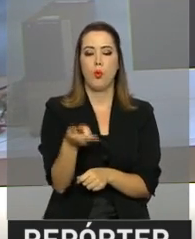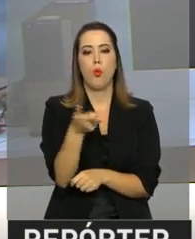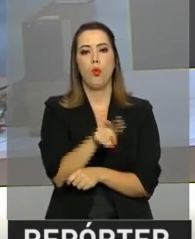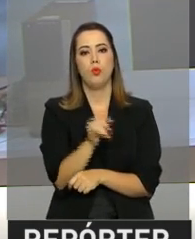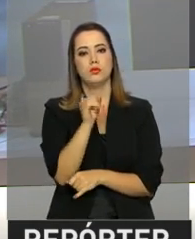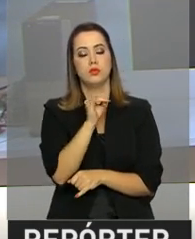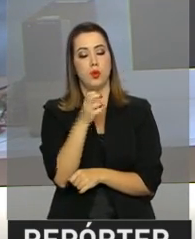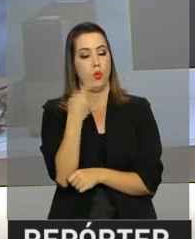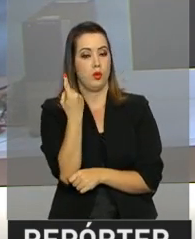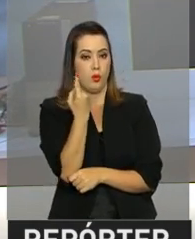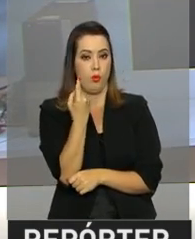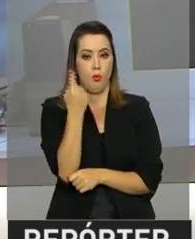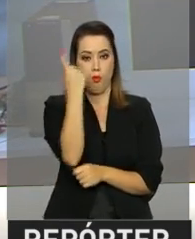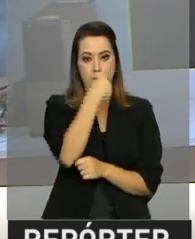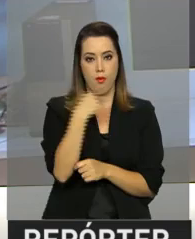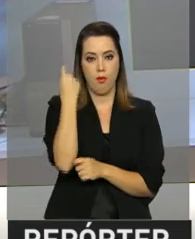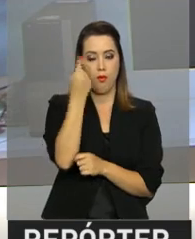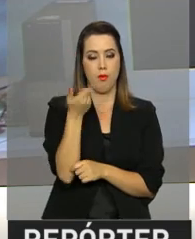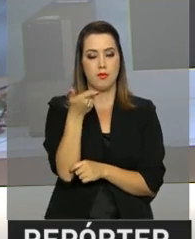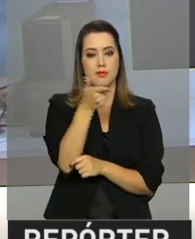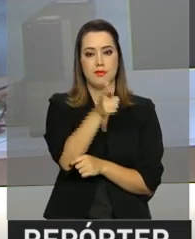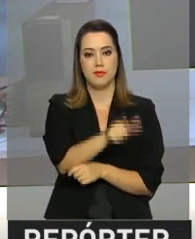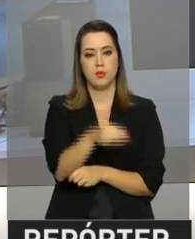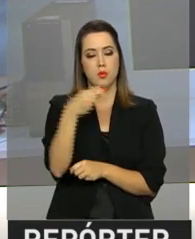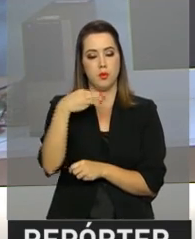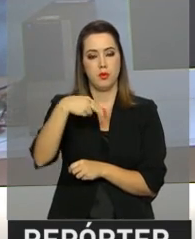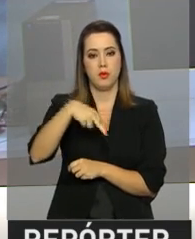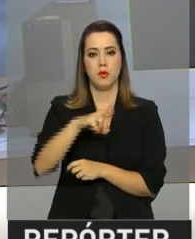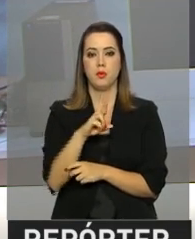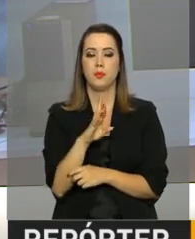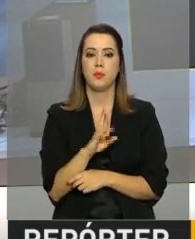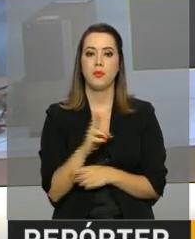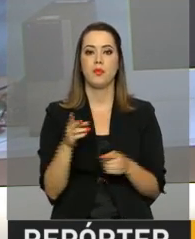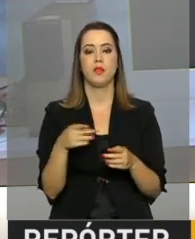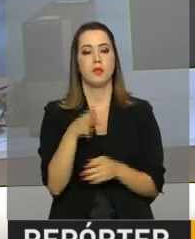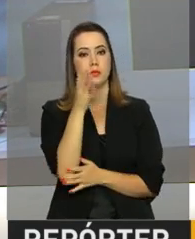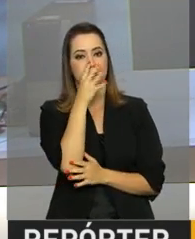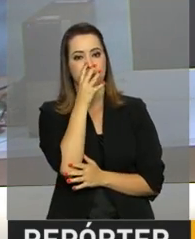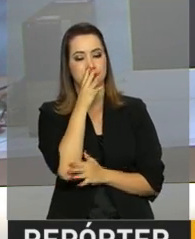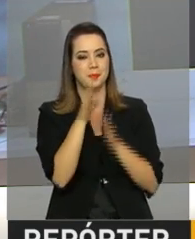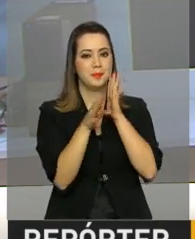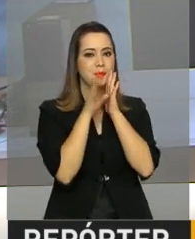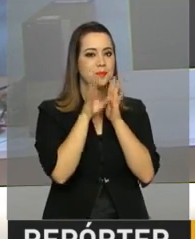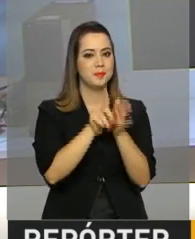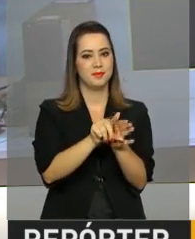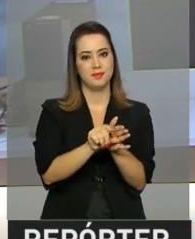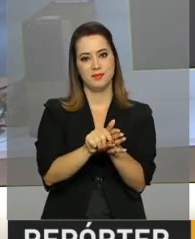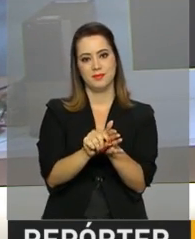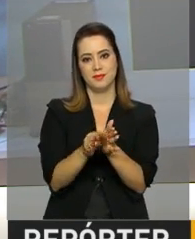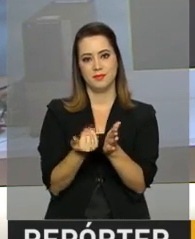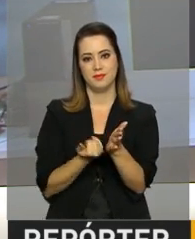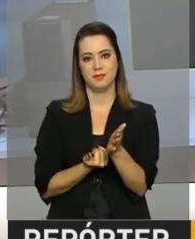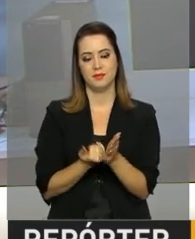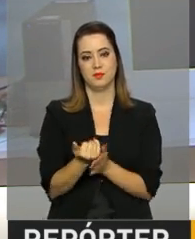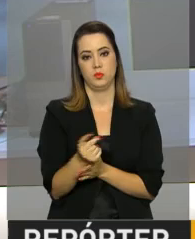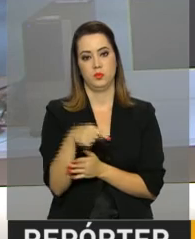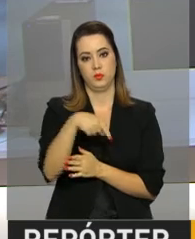informações ou daqui a uma hora com a próxima edição do Repórter NBR. Acompanhe as novidades também nas nossas redes